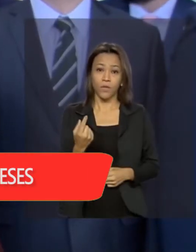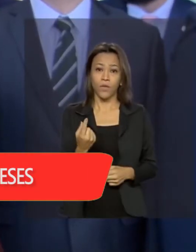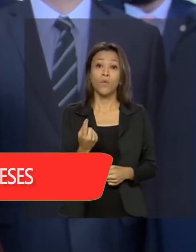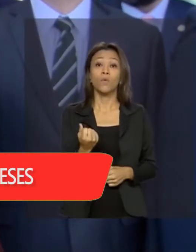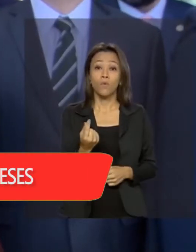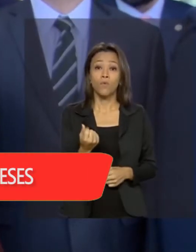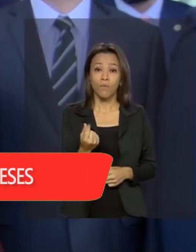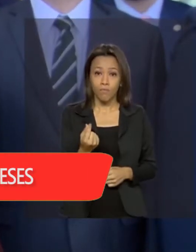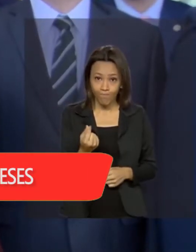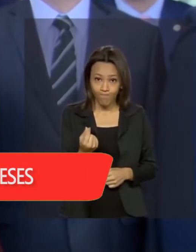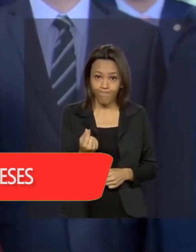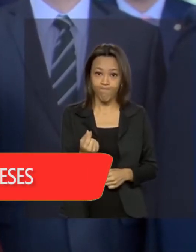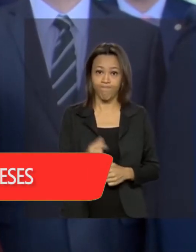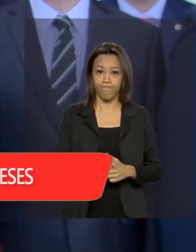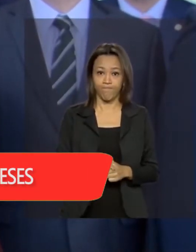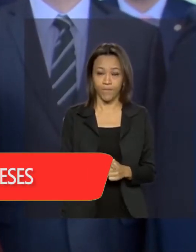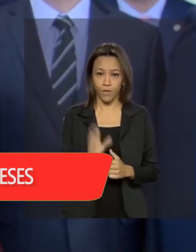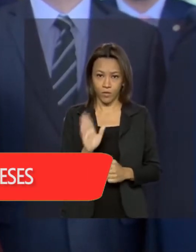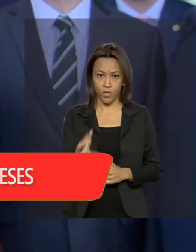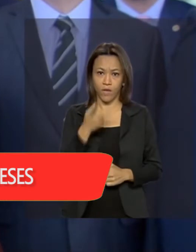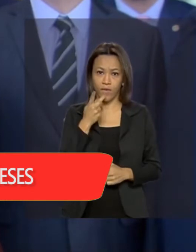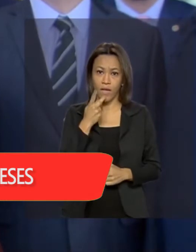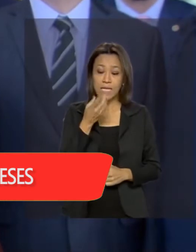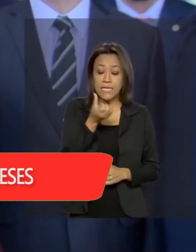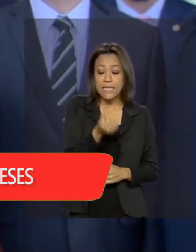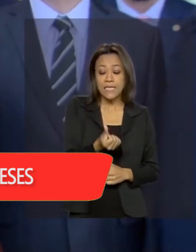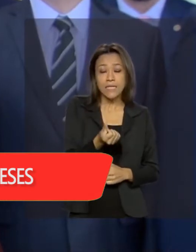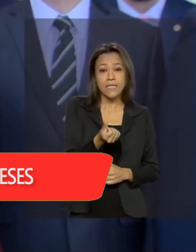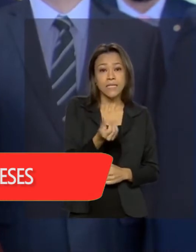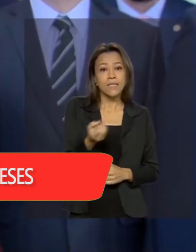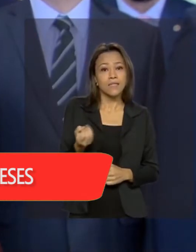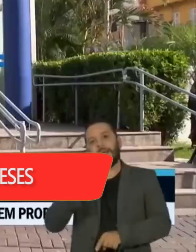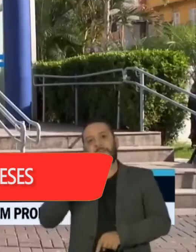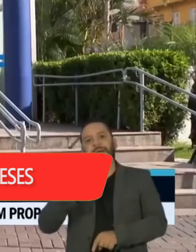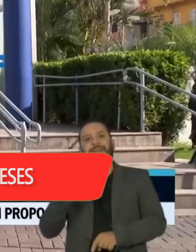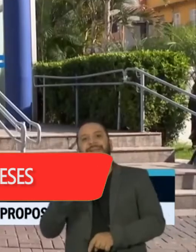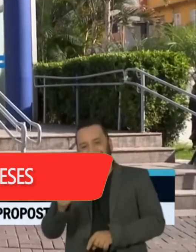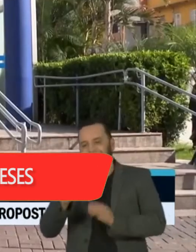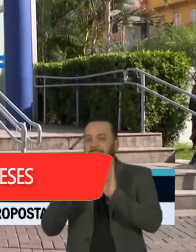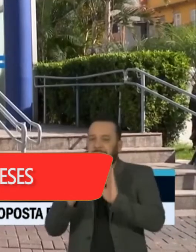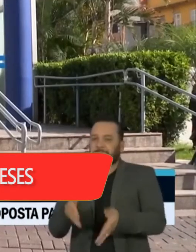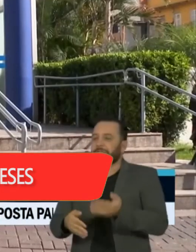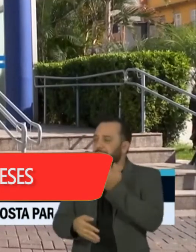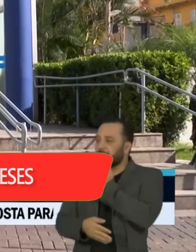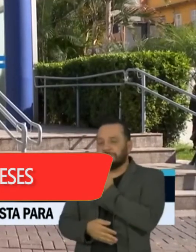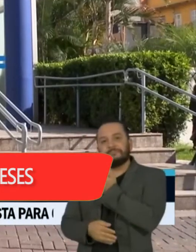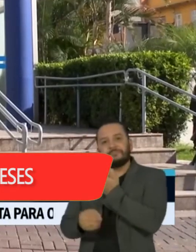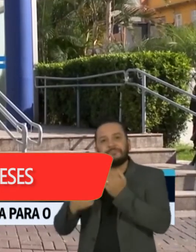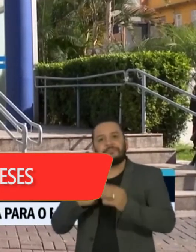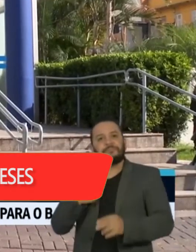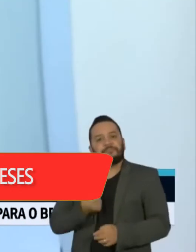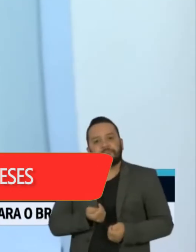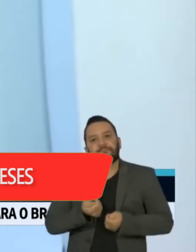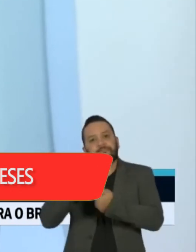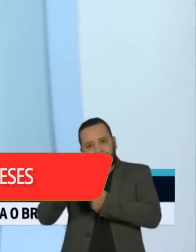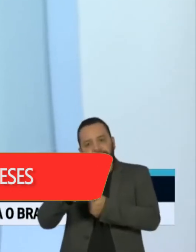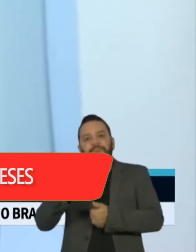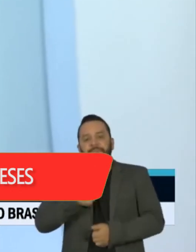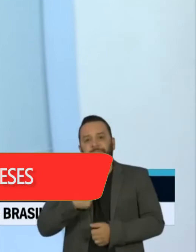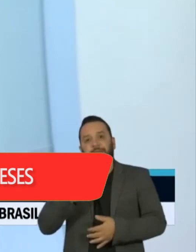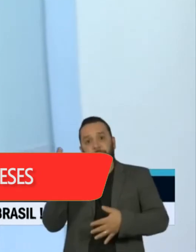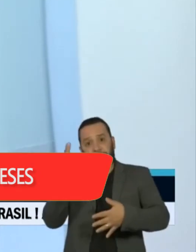uma reunião do Presidente com os ministros e parlamentares nesta terça-feira e o bolsonaro já havia comentado